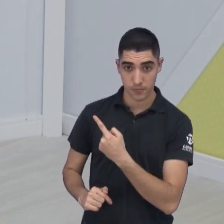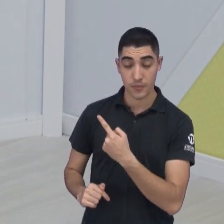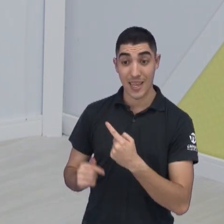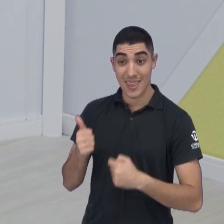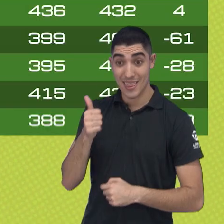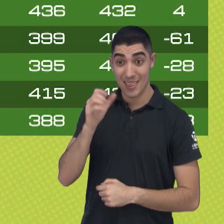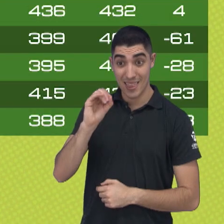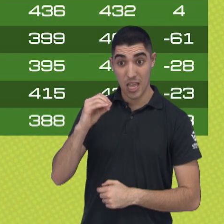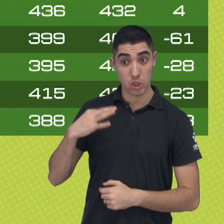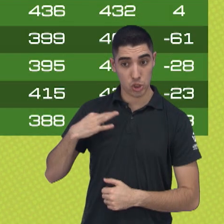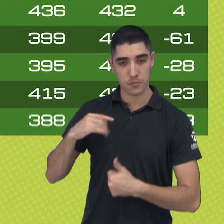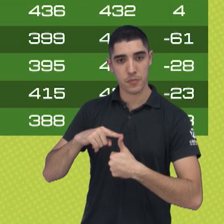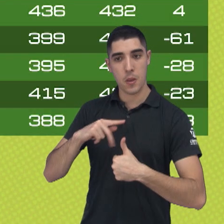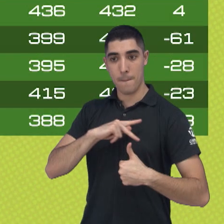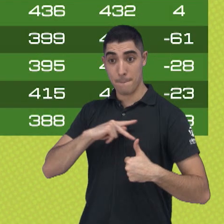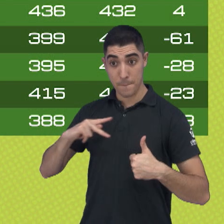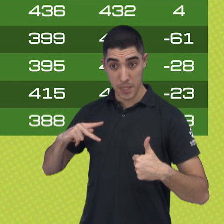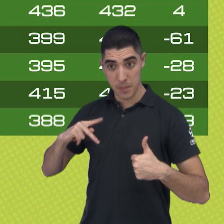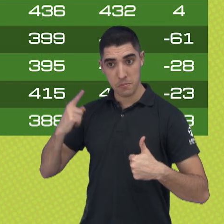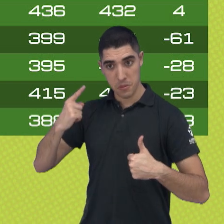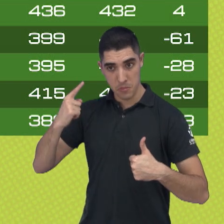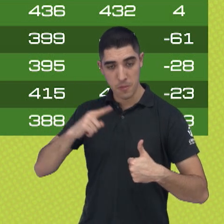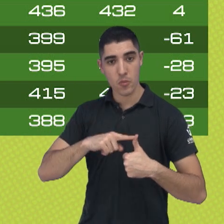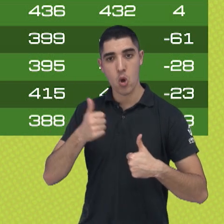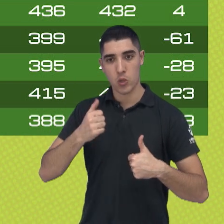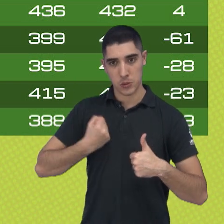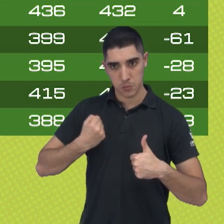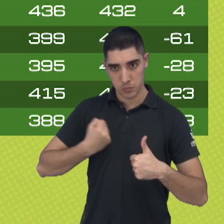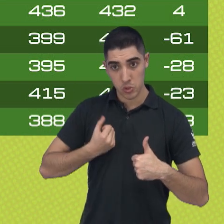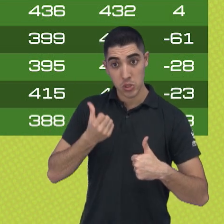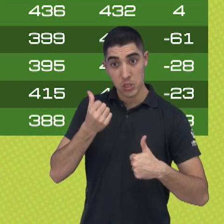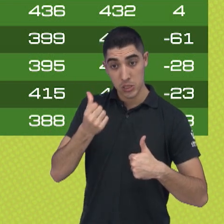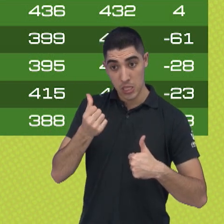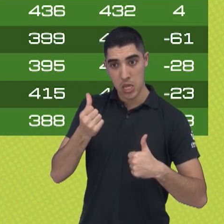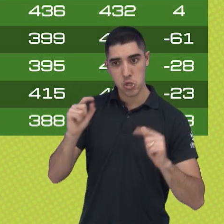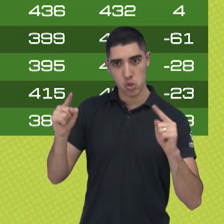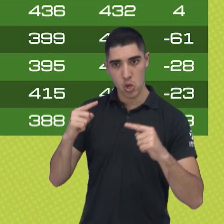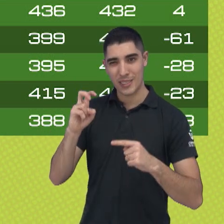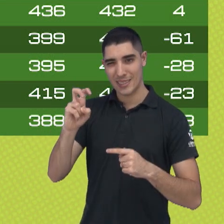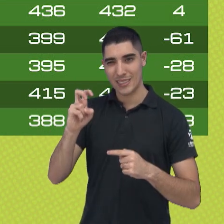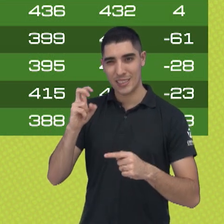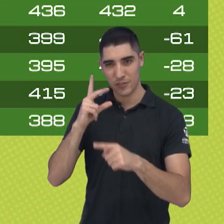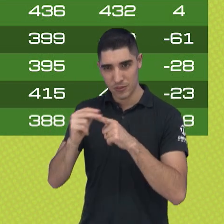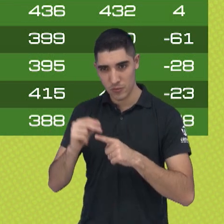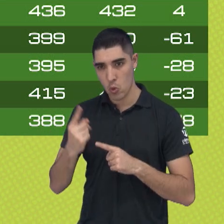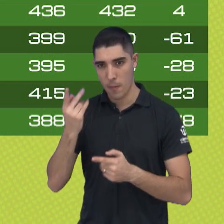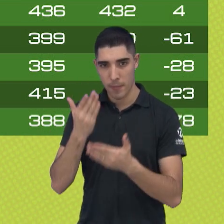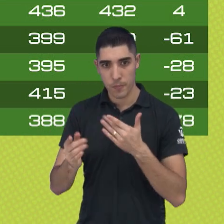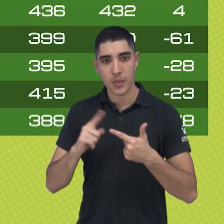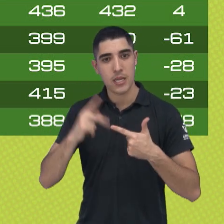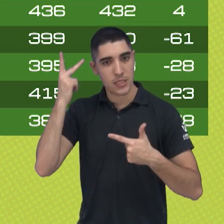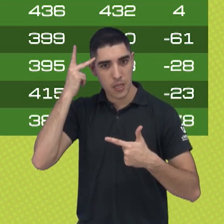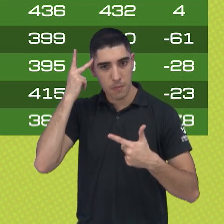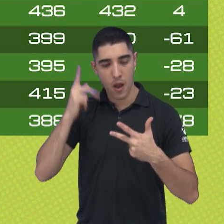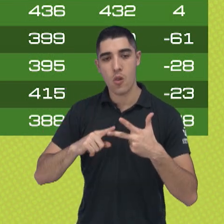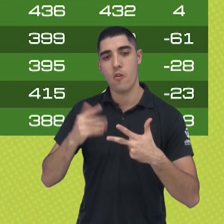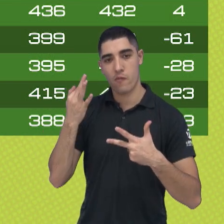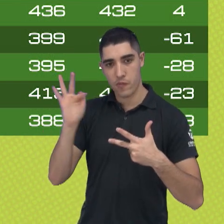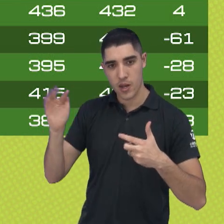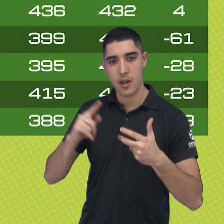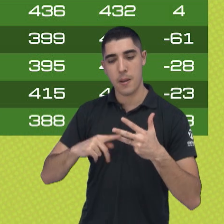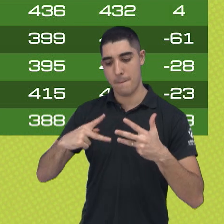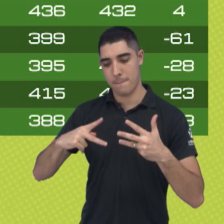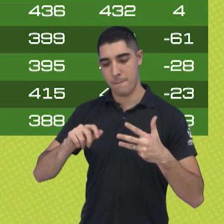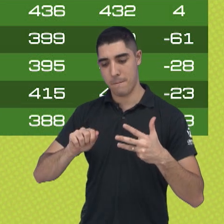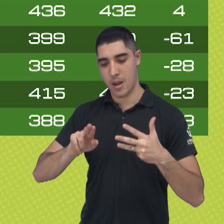times, o Pinheiros é o líder, tem 11 pontos, são 6 jogos, 5 vitórias e 1 derrota, seguido pelo São Paulo, Franca, Paulistano,